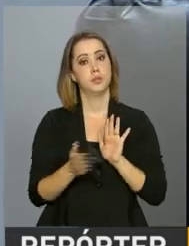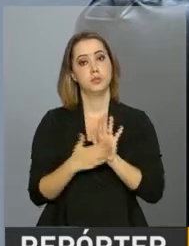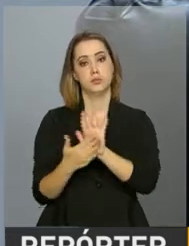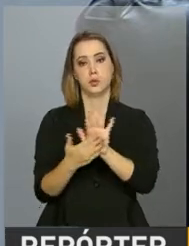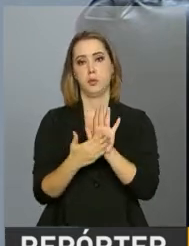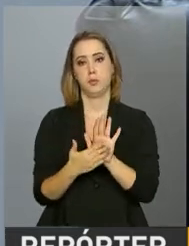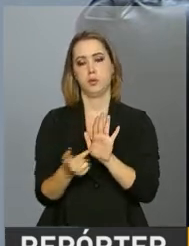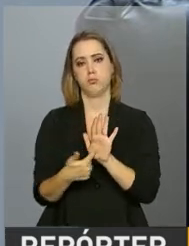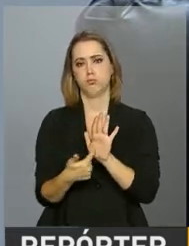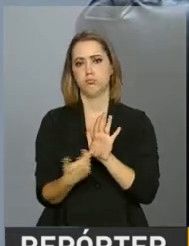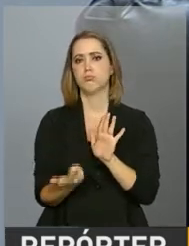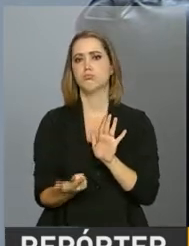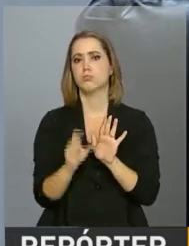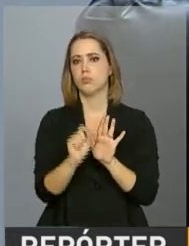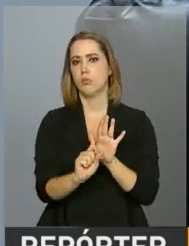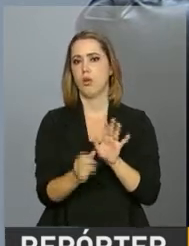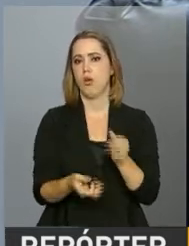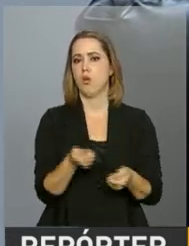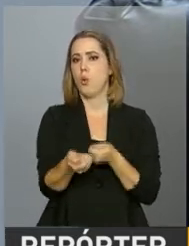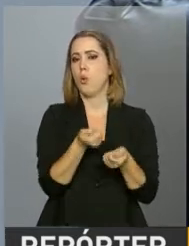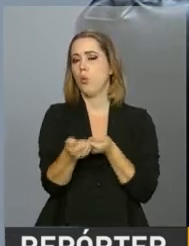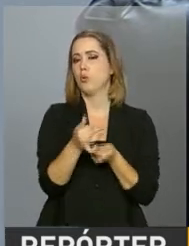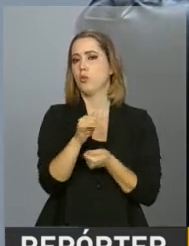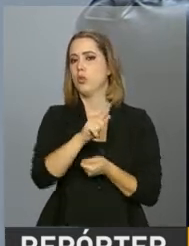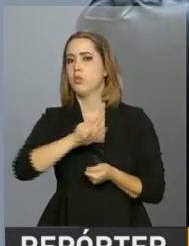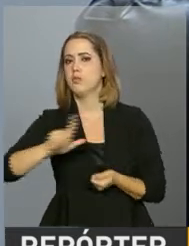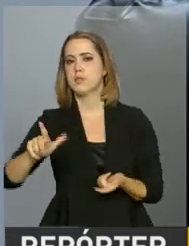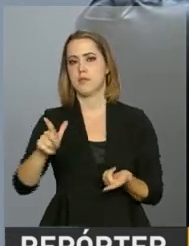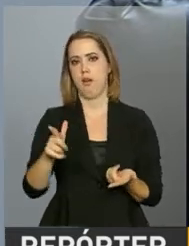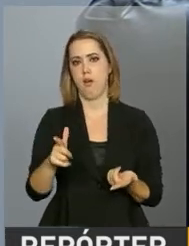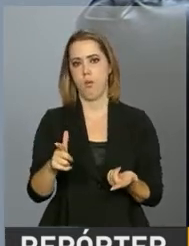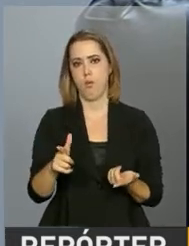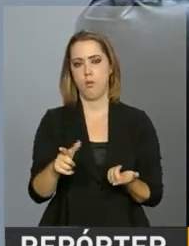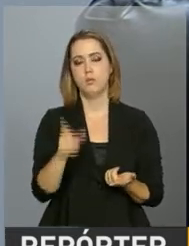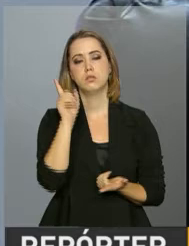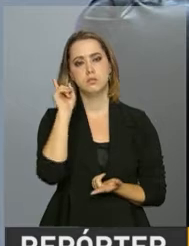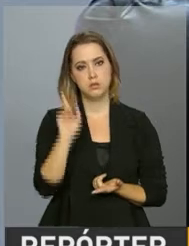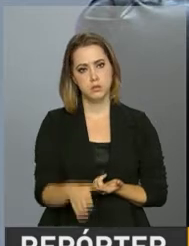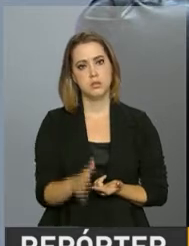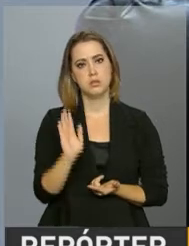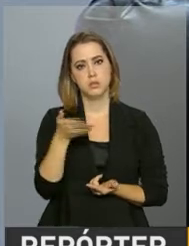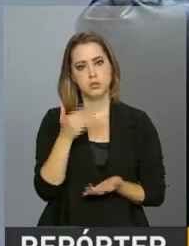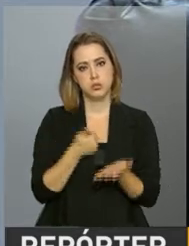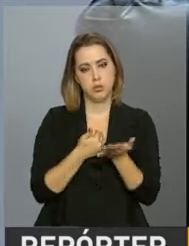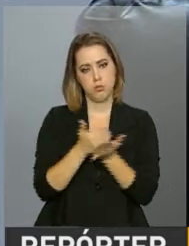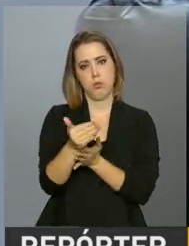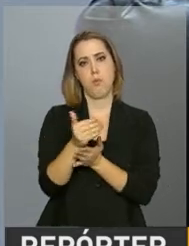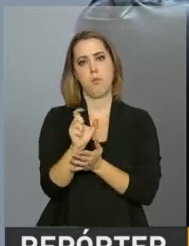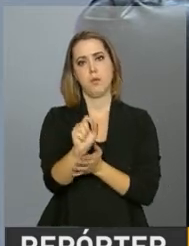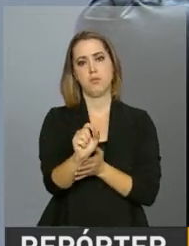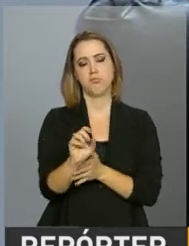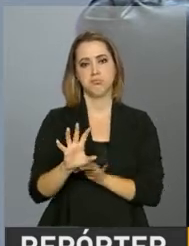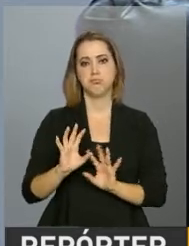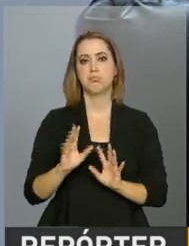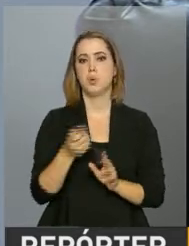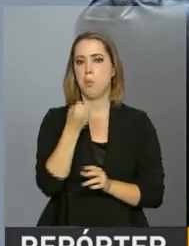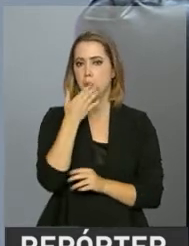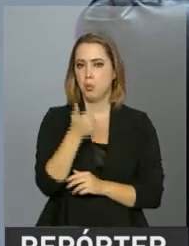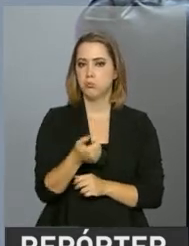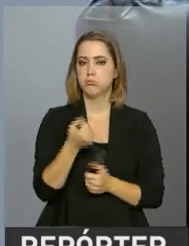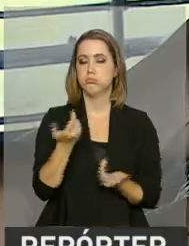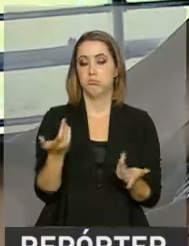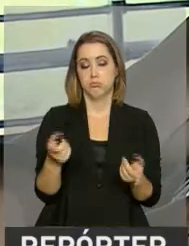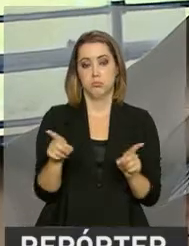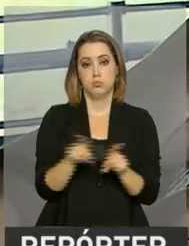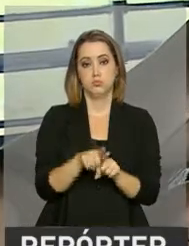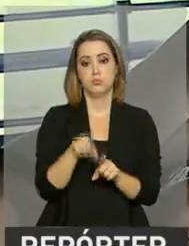fato que o ajuste fiscal está sendo implementado com sucesso no